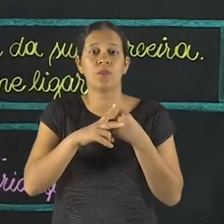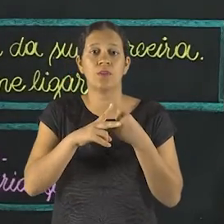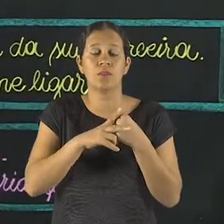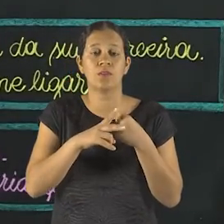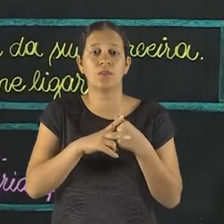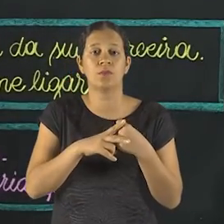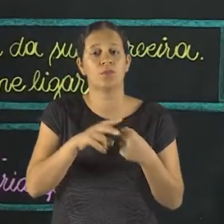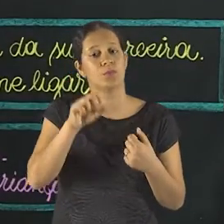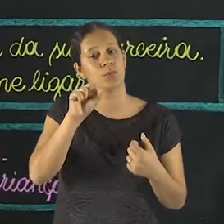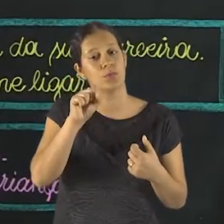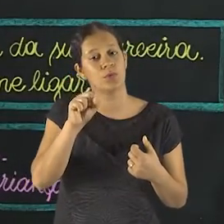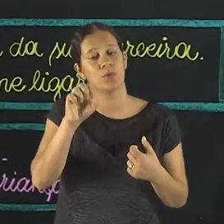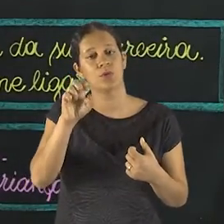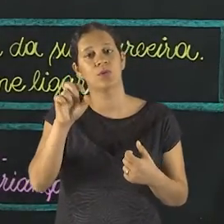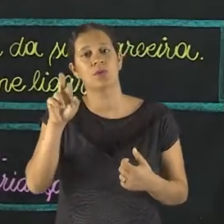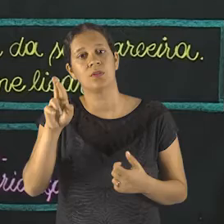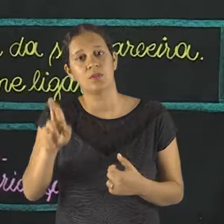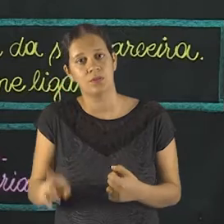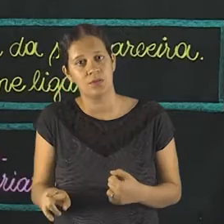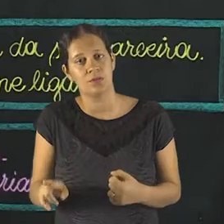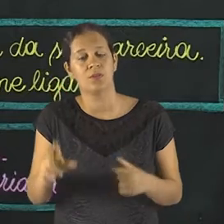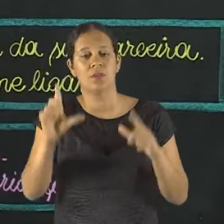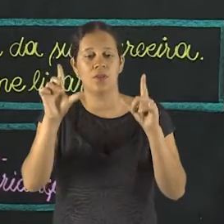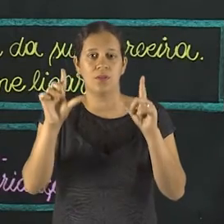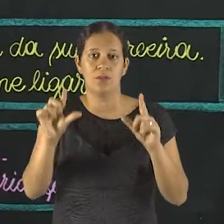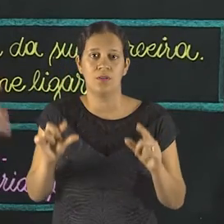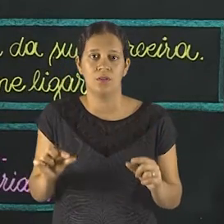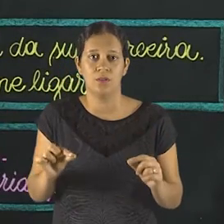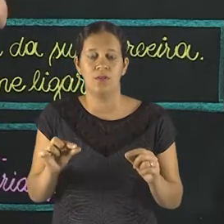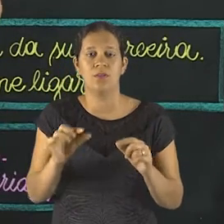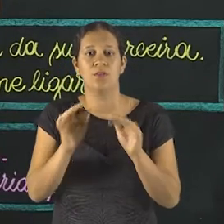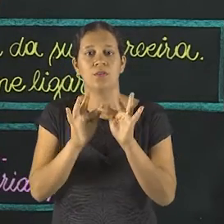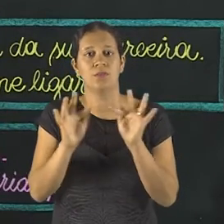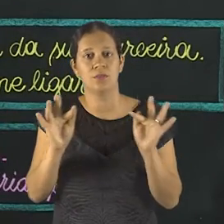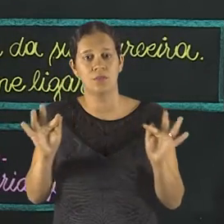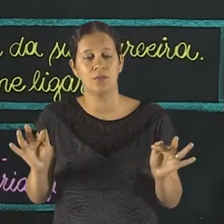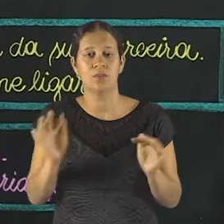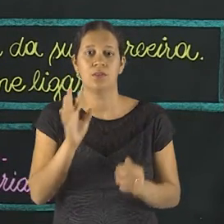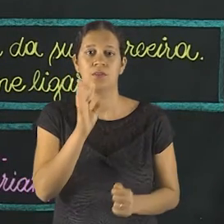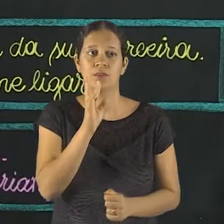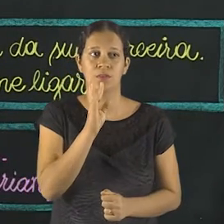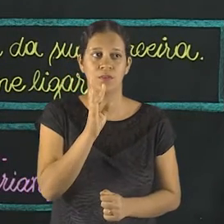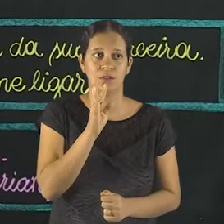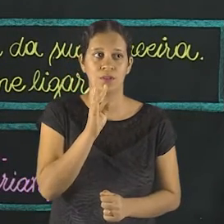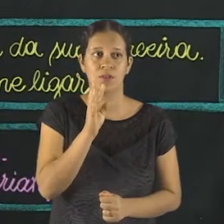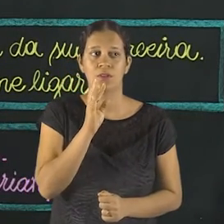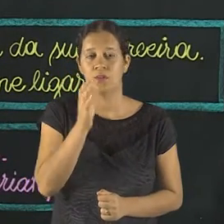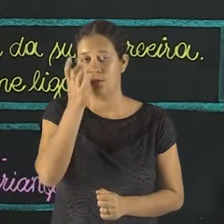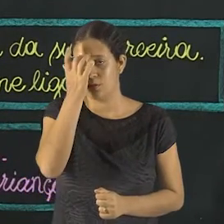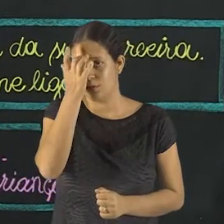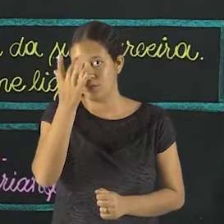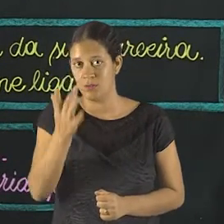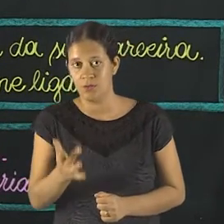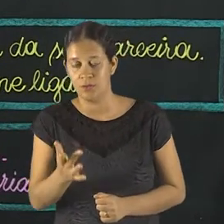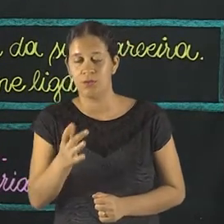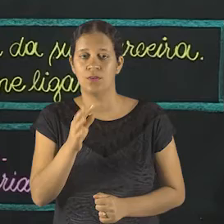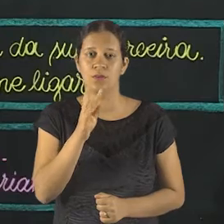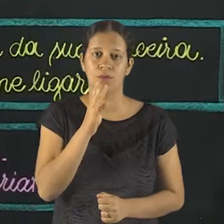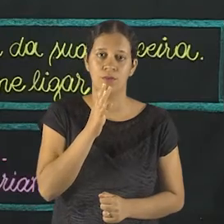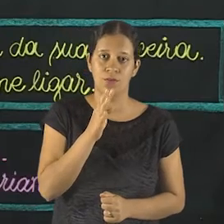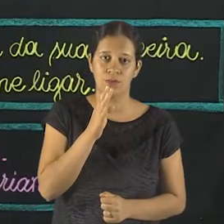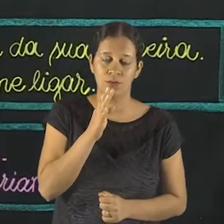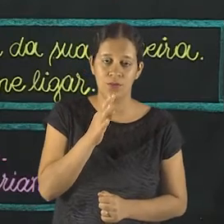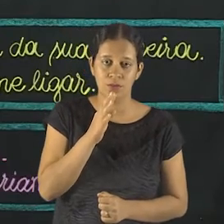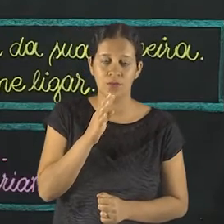se apresenta no infinitivo, por isso que ela é reduzida. Então, reconhecendo esses padrões, fica mais fácil. Reconheço a